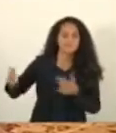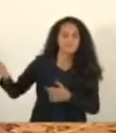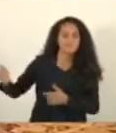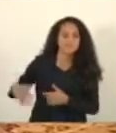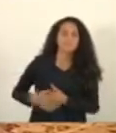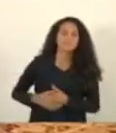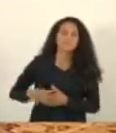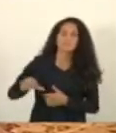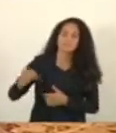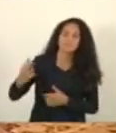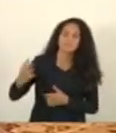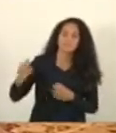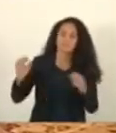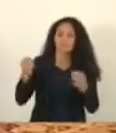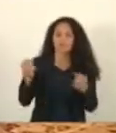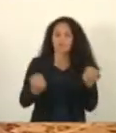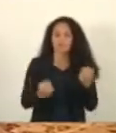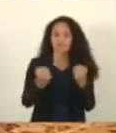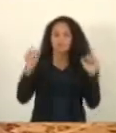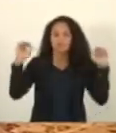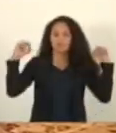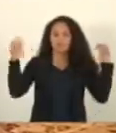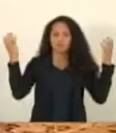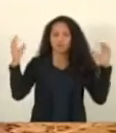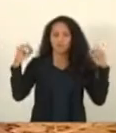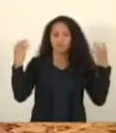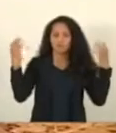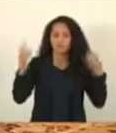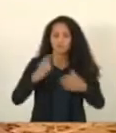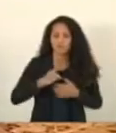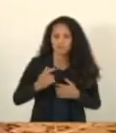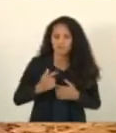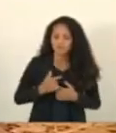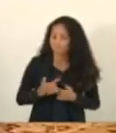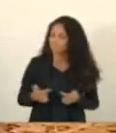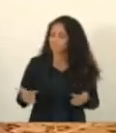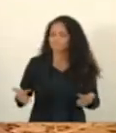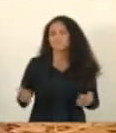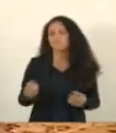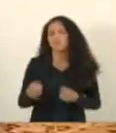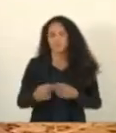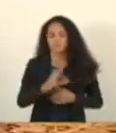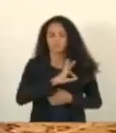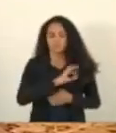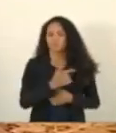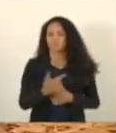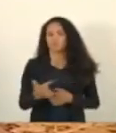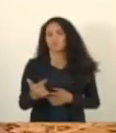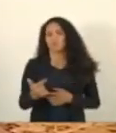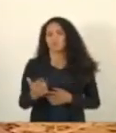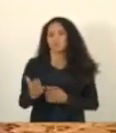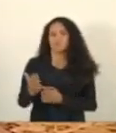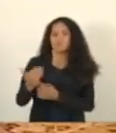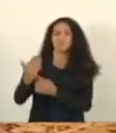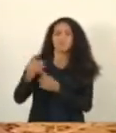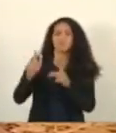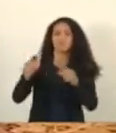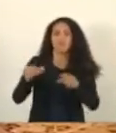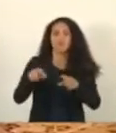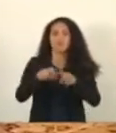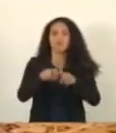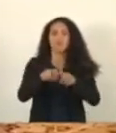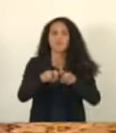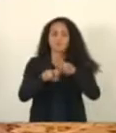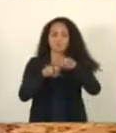mais 94 viaturas estariam sendo empregadas com o emprego da tecnologia do Elon Musk, viaturas